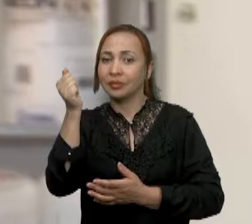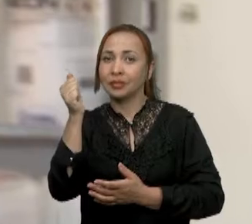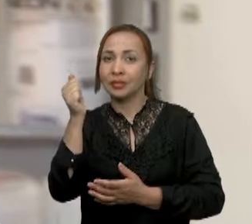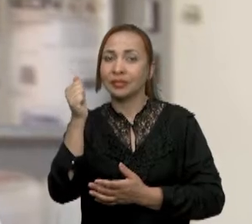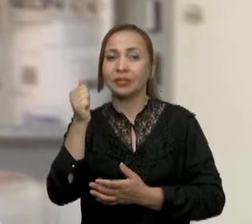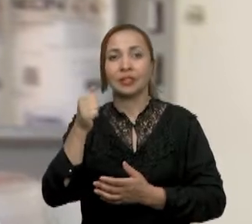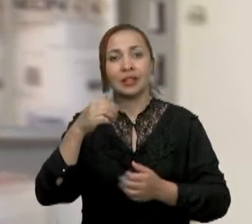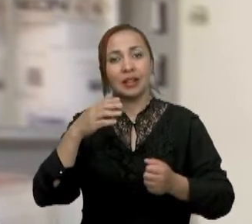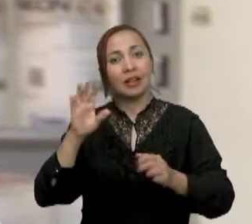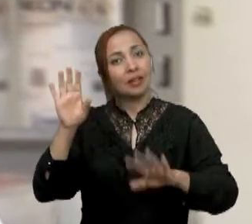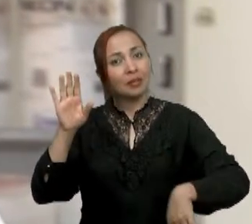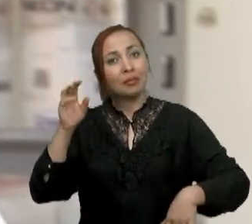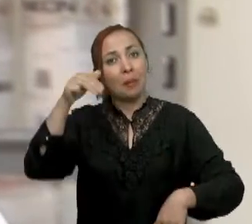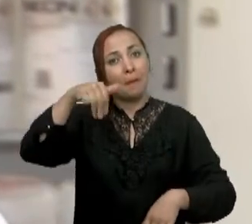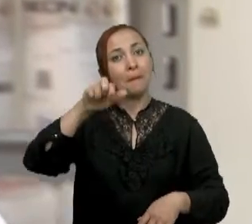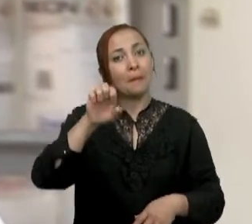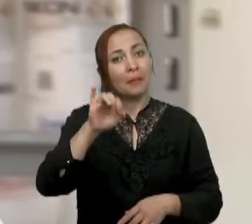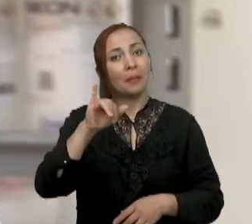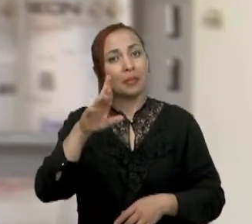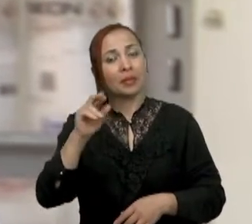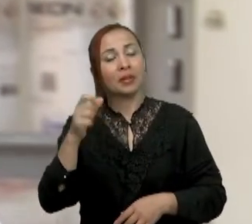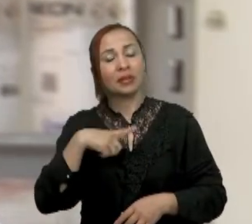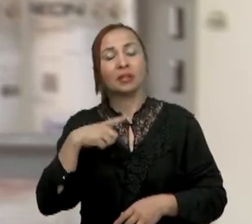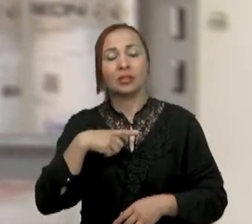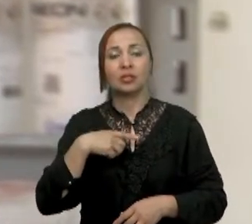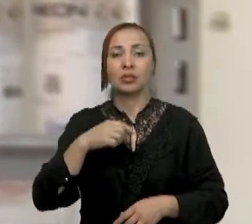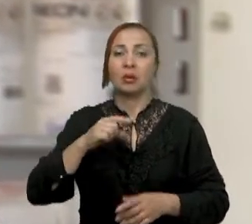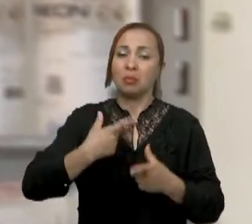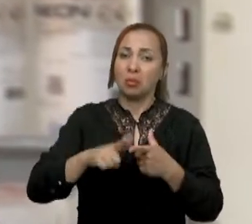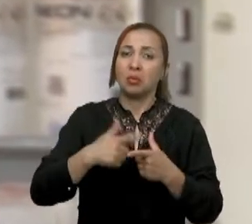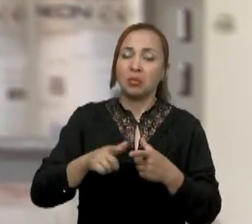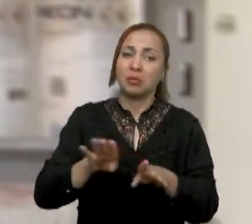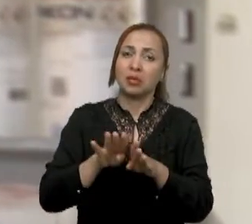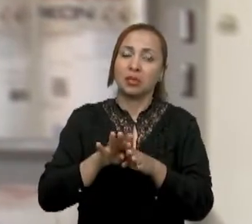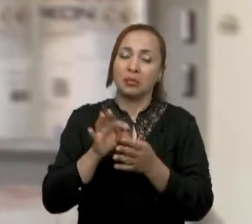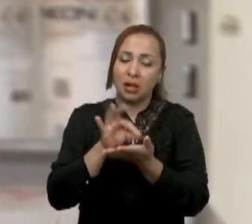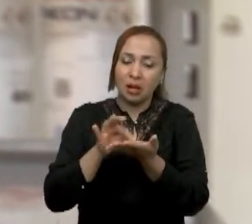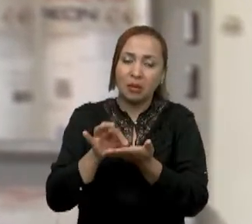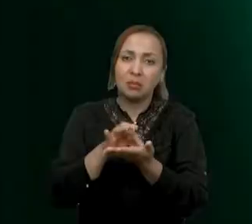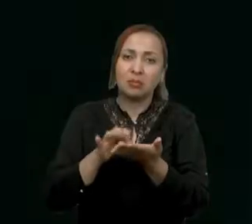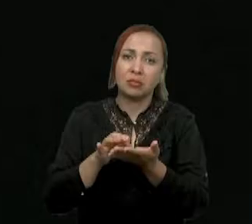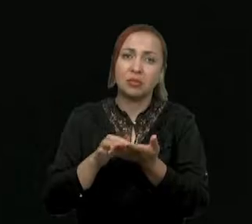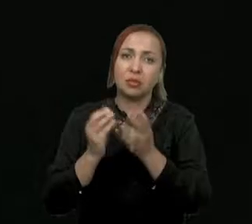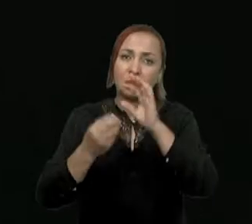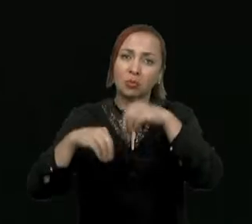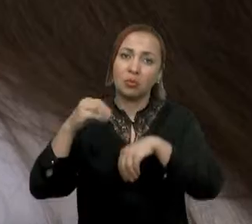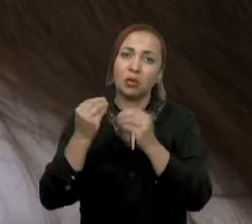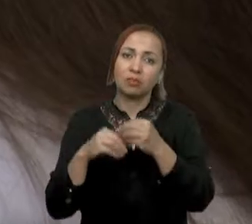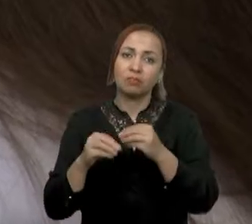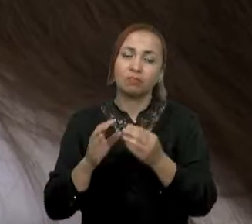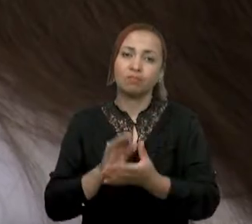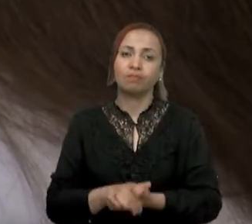espigões da Praia do Meireles eles estavam também contaminados com com microplastico